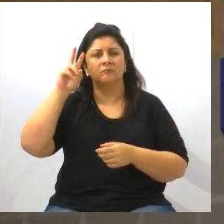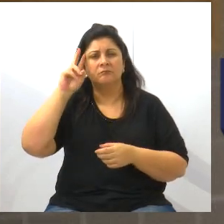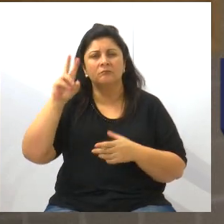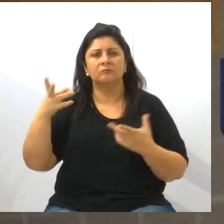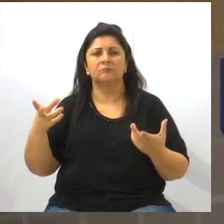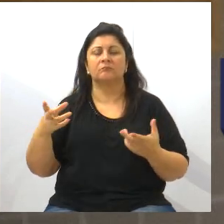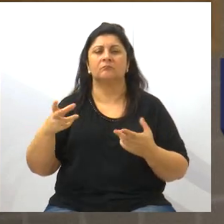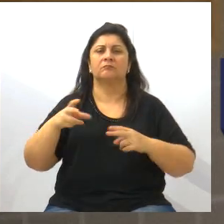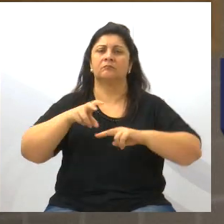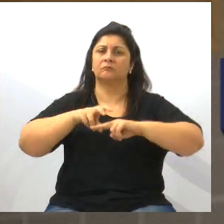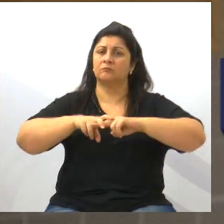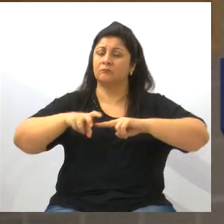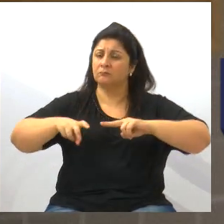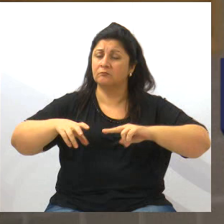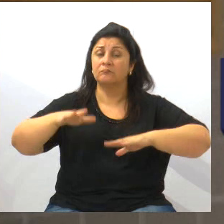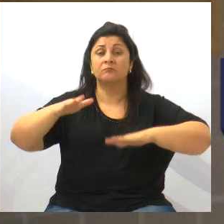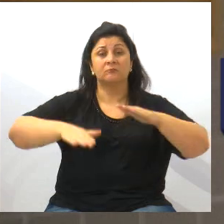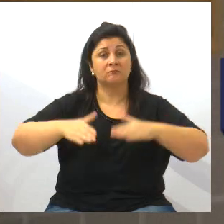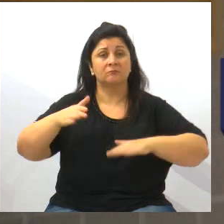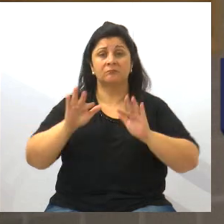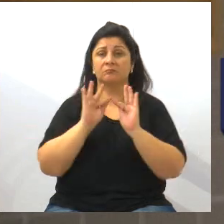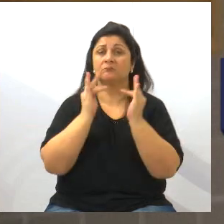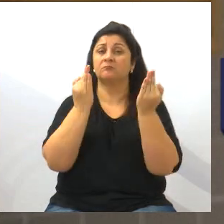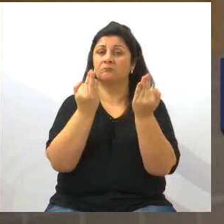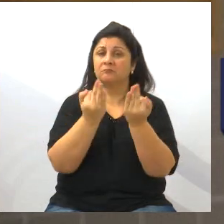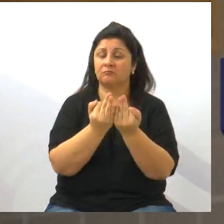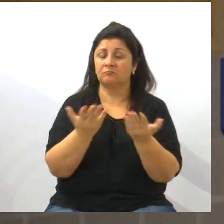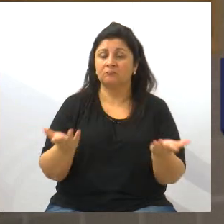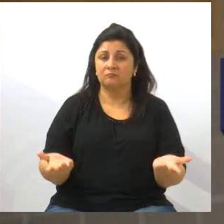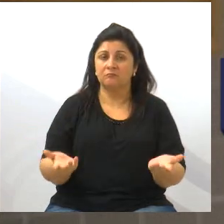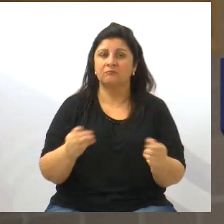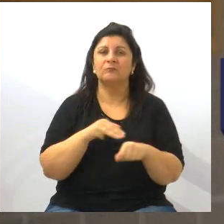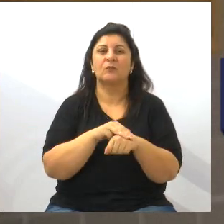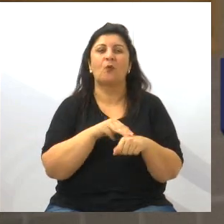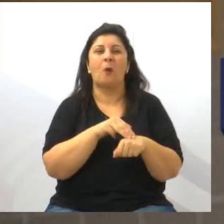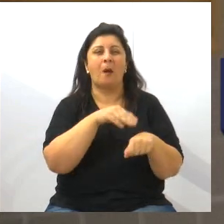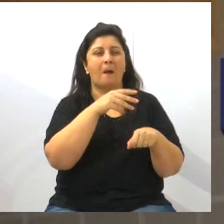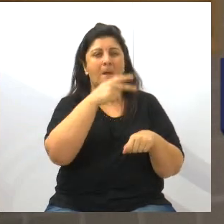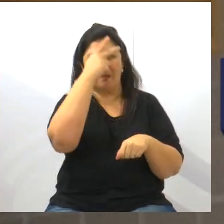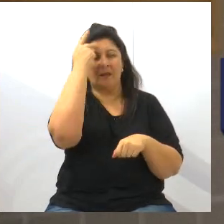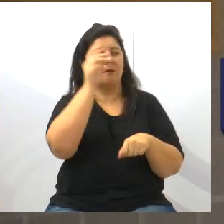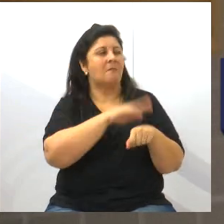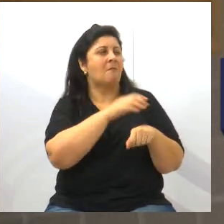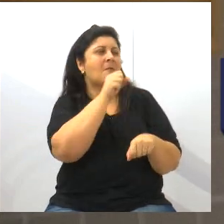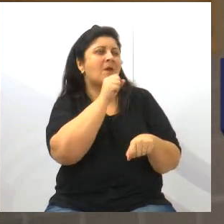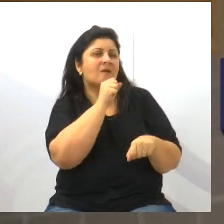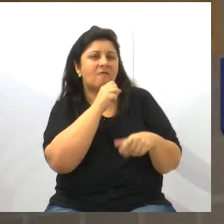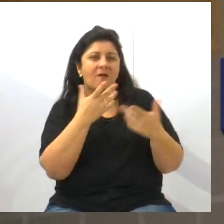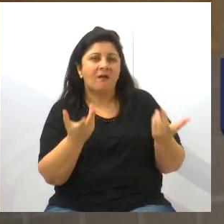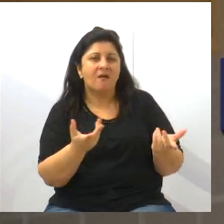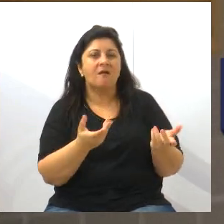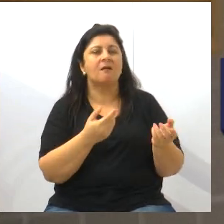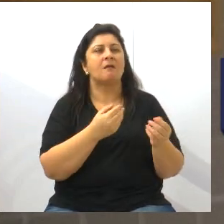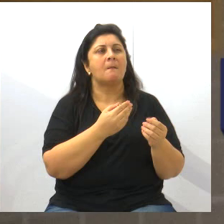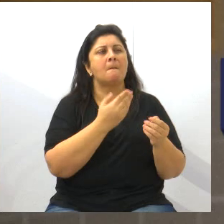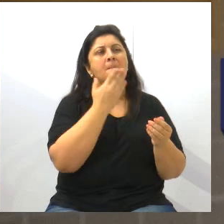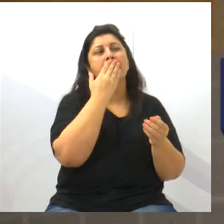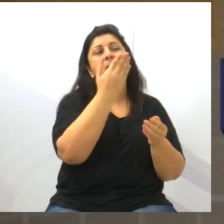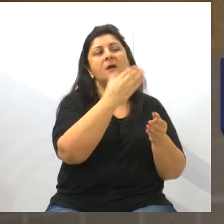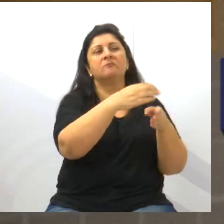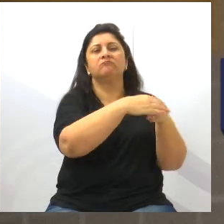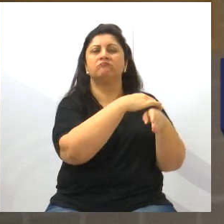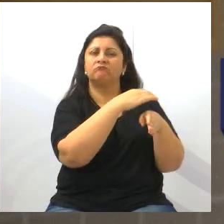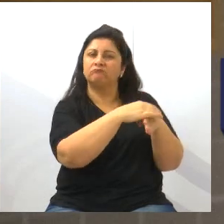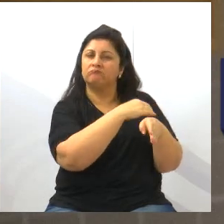próprias mesas da nossa família, né, quando a gente se reporta aos anciões, aos mais velhos, quando a gente ouve os conselhos